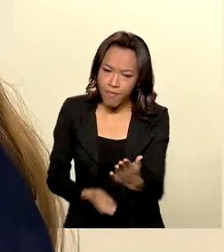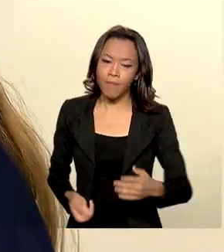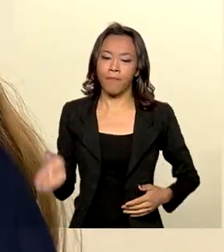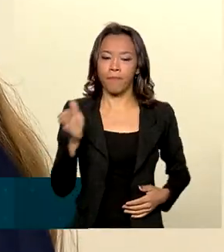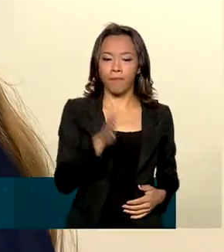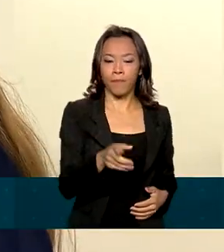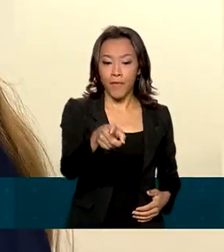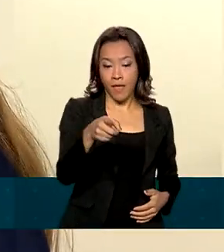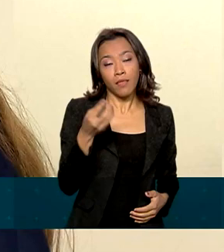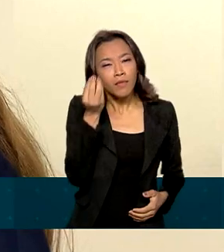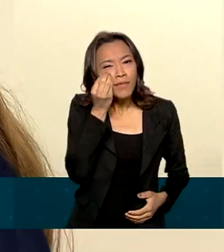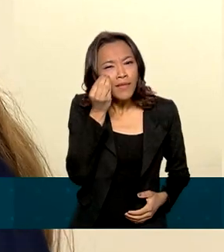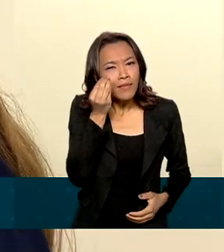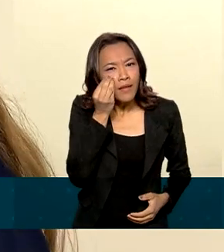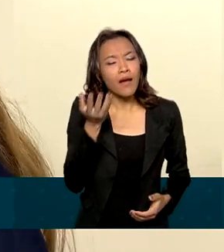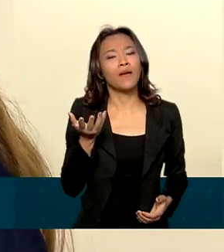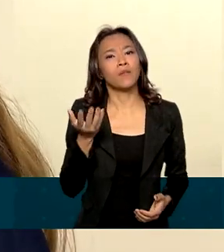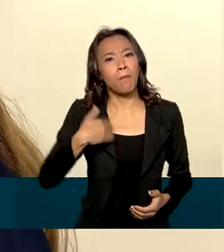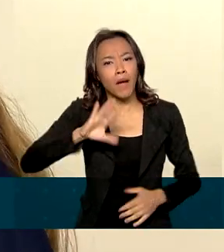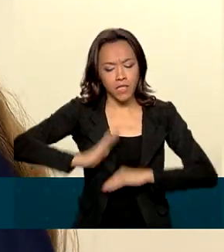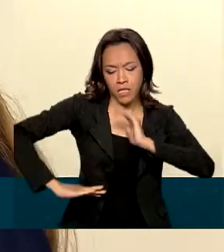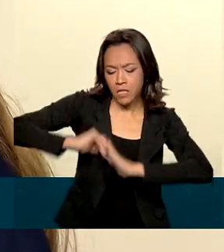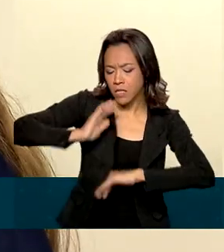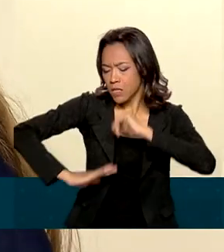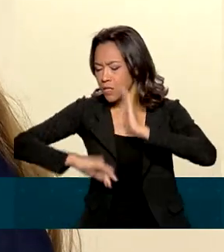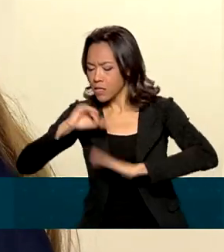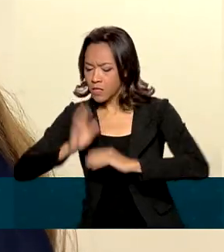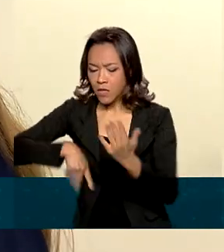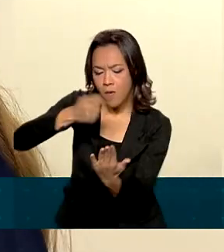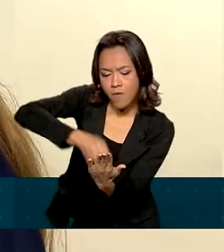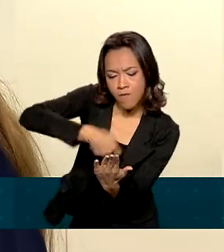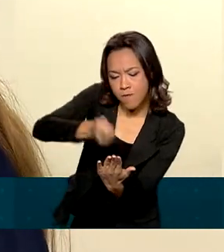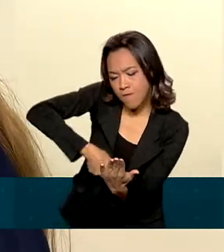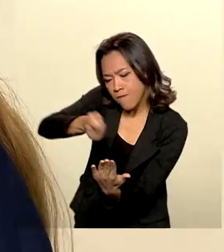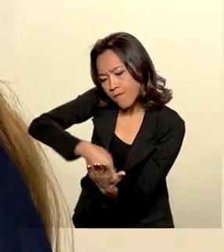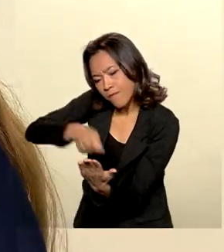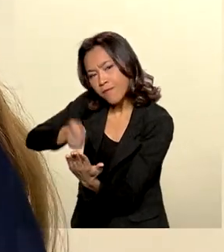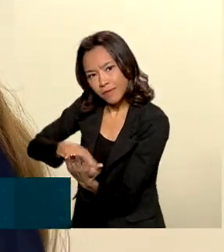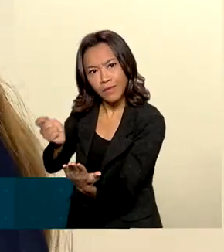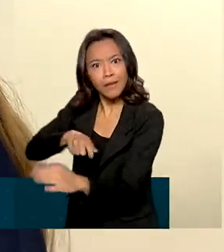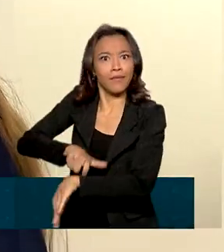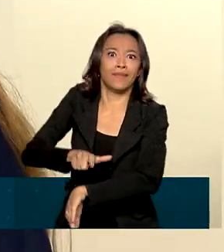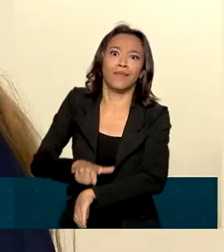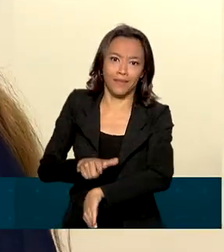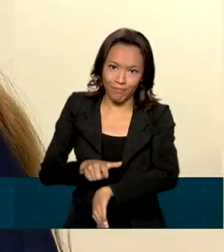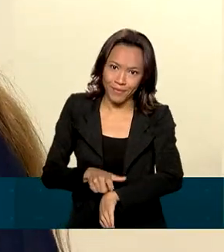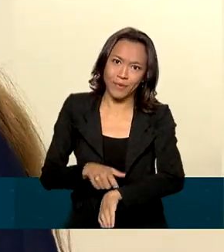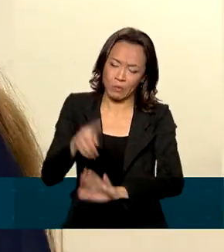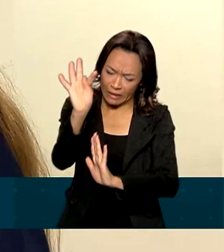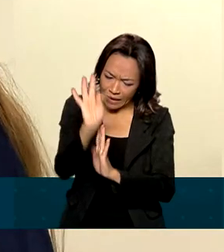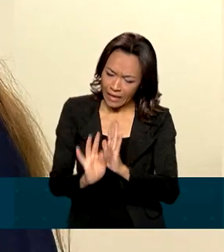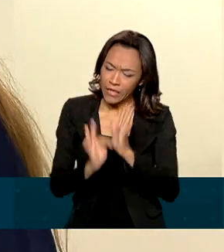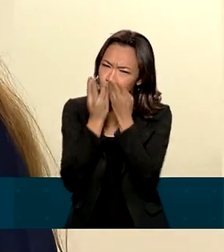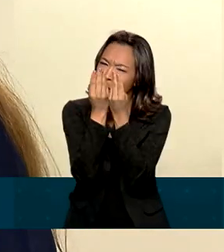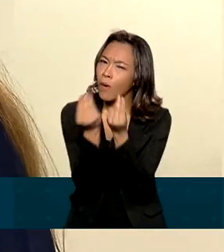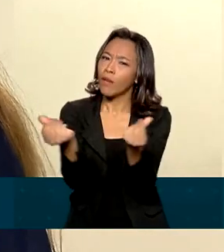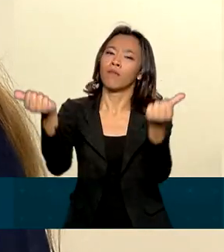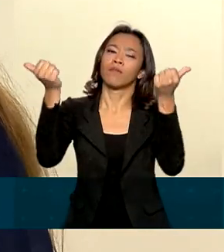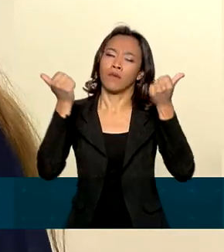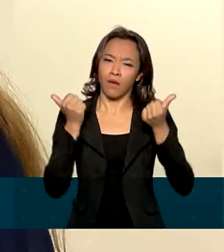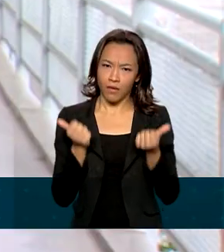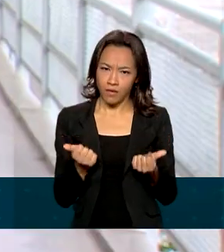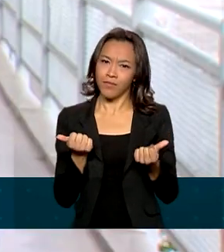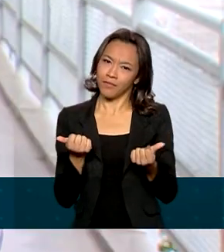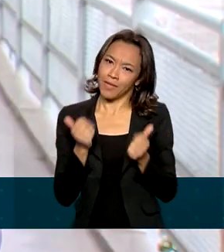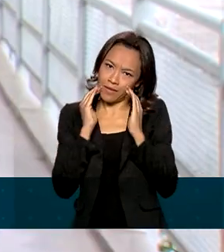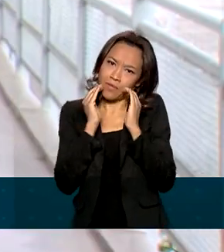tenho tentado desenvolver mais habilidades assim, de escrever mais rápido realmente e dar tempo, né? Escrever um texto de qualidade, mas com